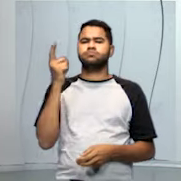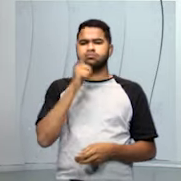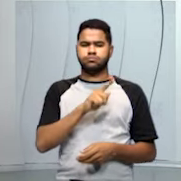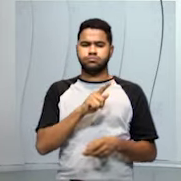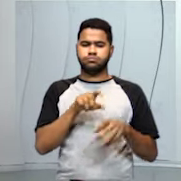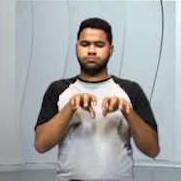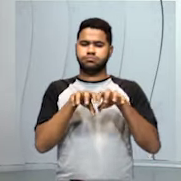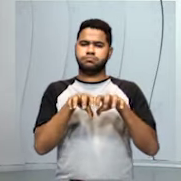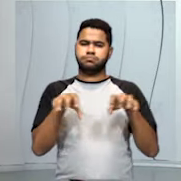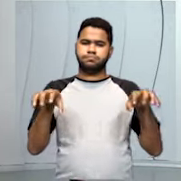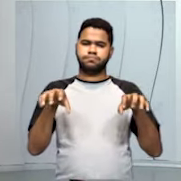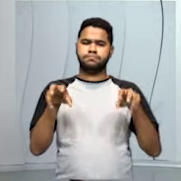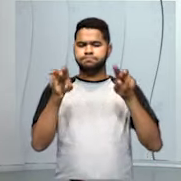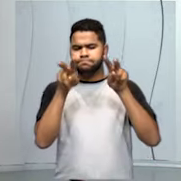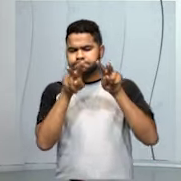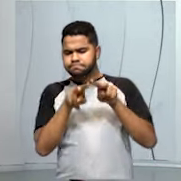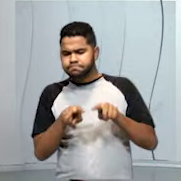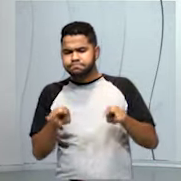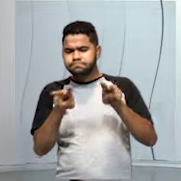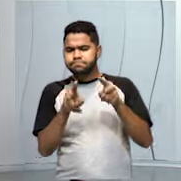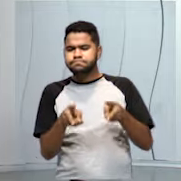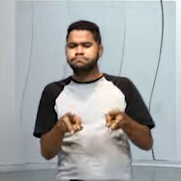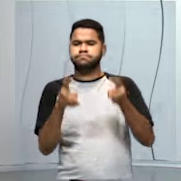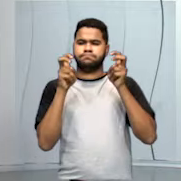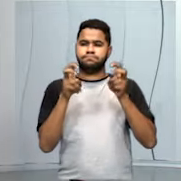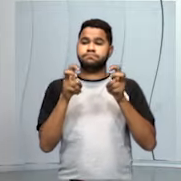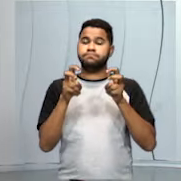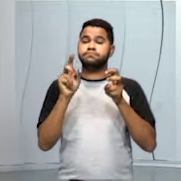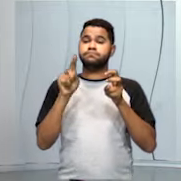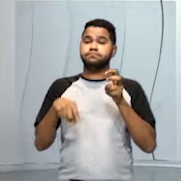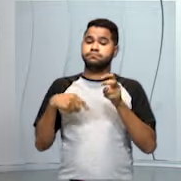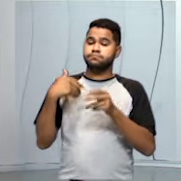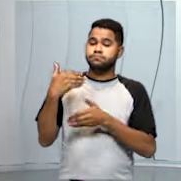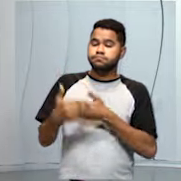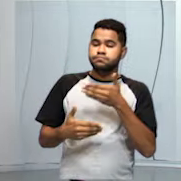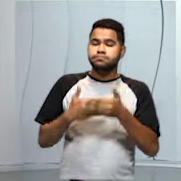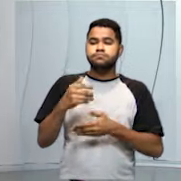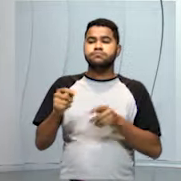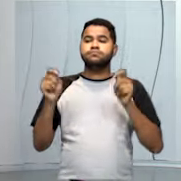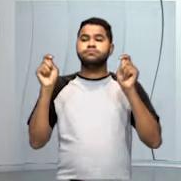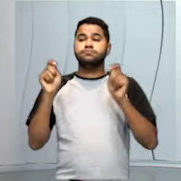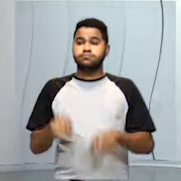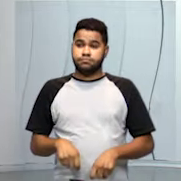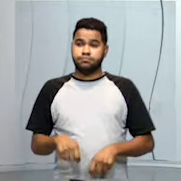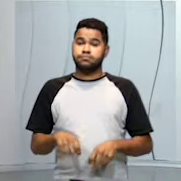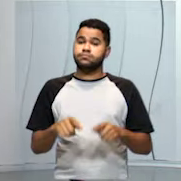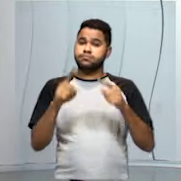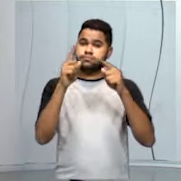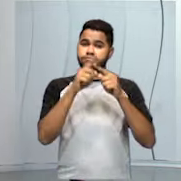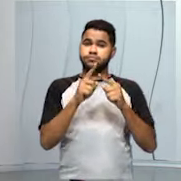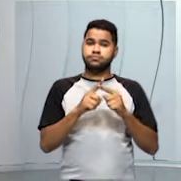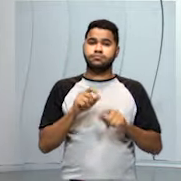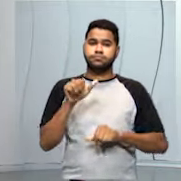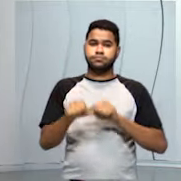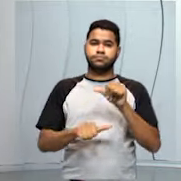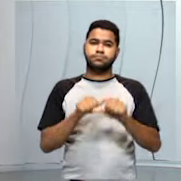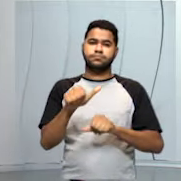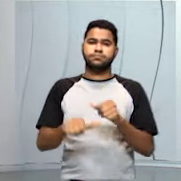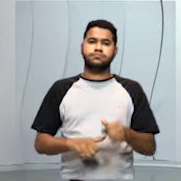separá-los visualmente. Então, esses processos servem para esse tipo de mistura.